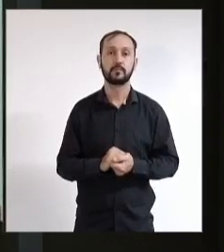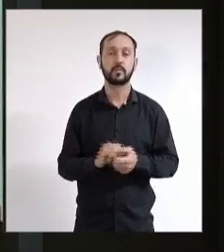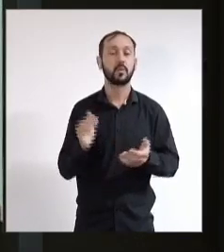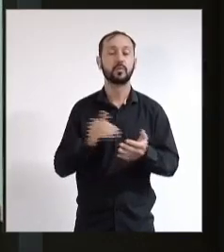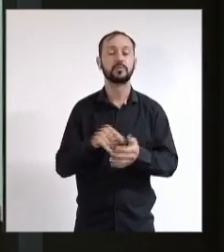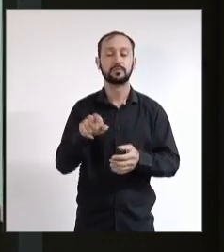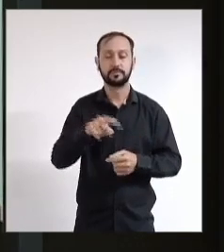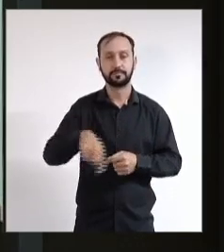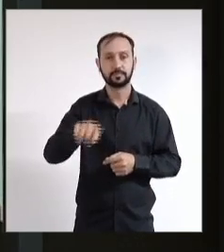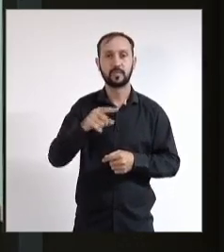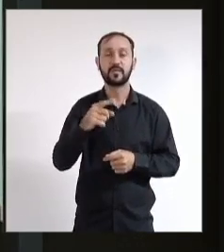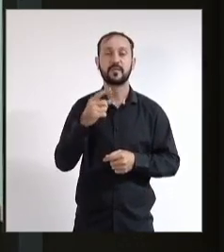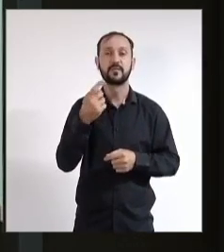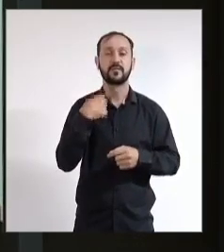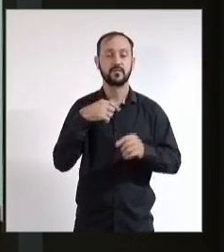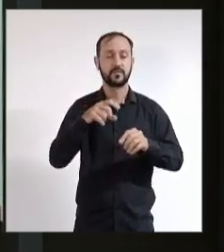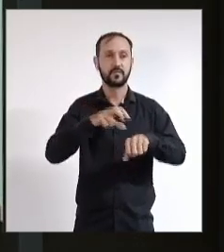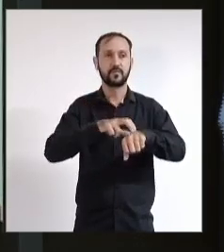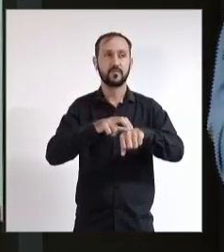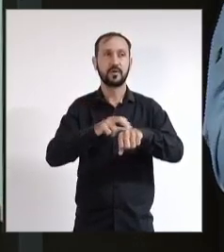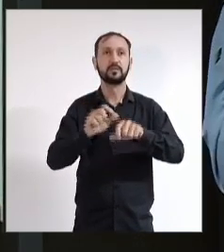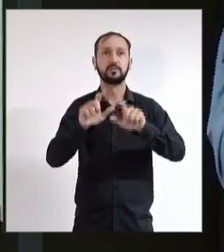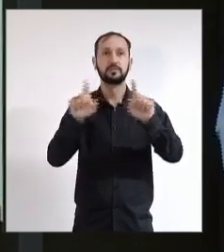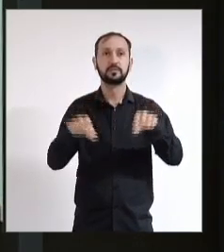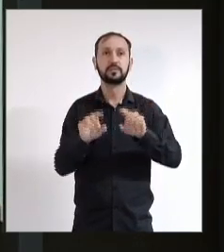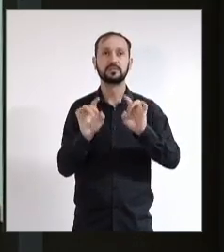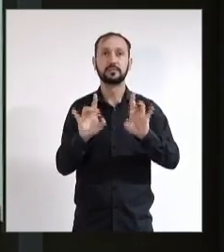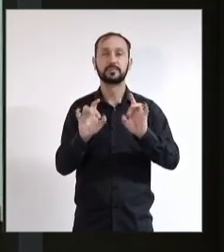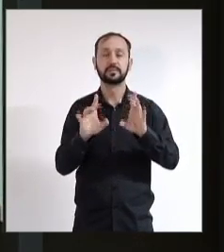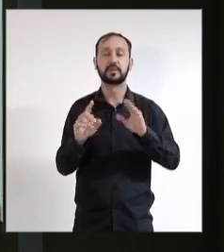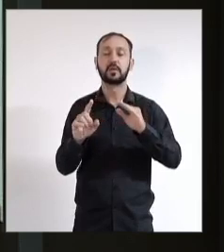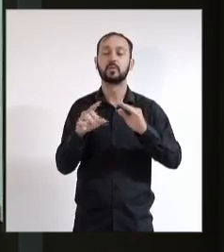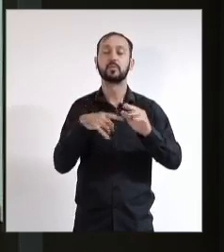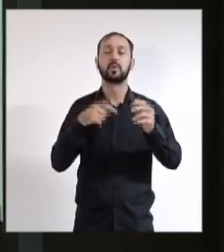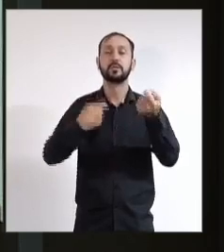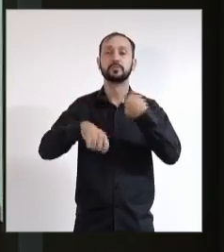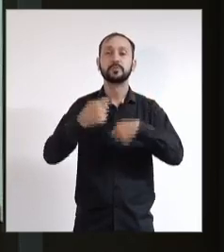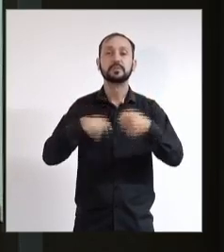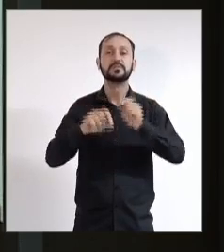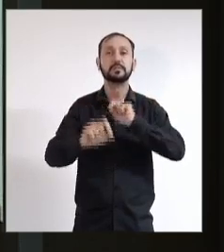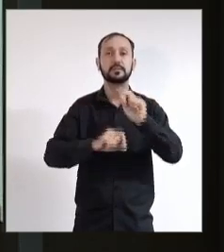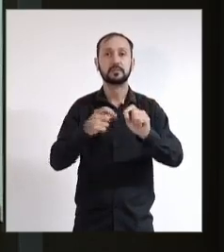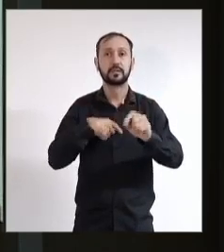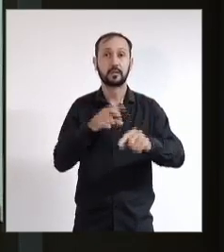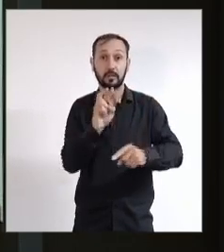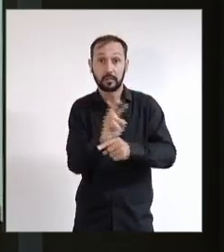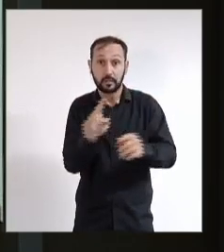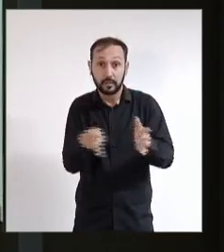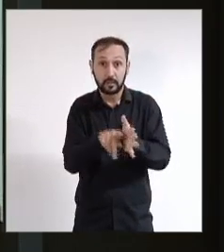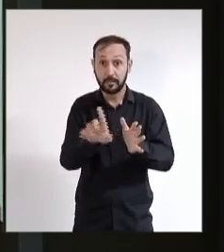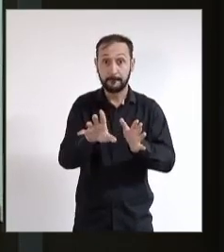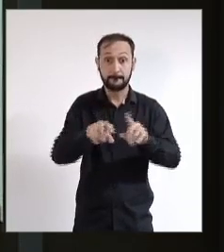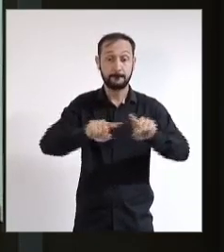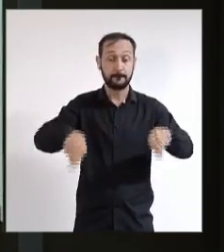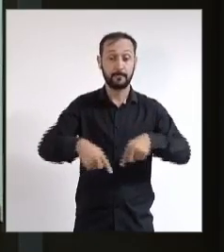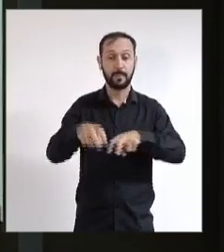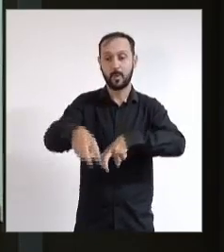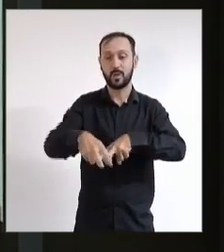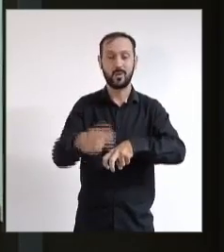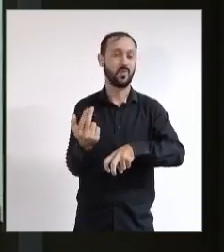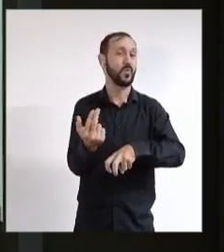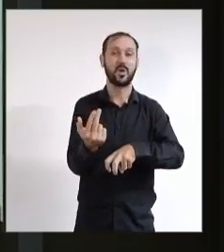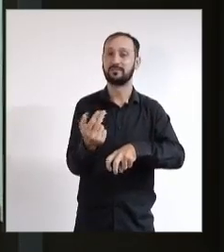verde aqui o regime especial administração demonstra que é uma área que não é administrada como uma propriedade rural comum